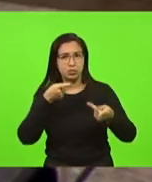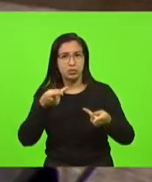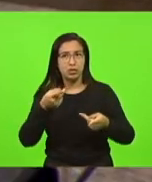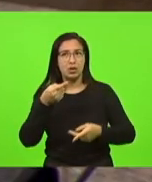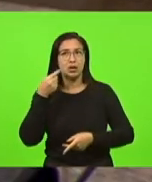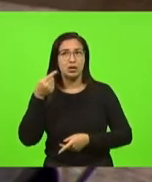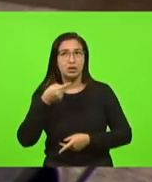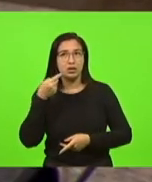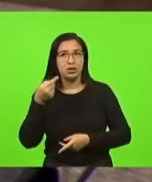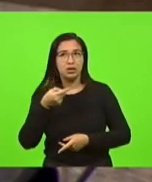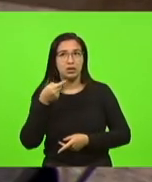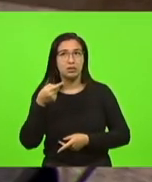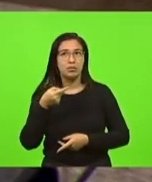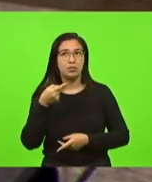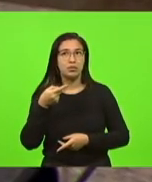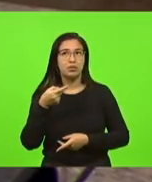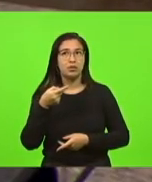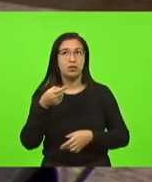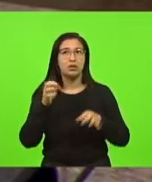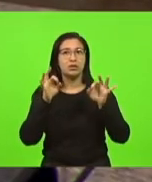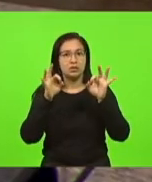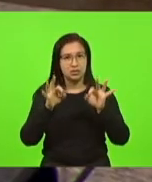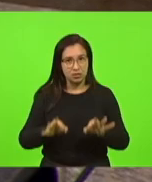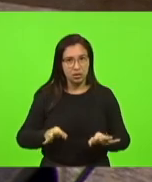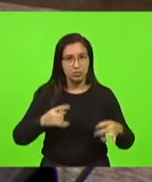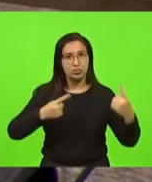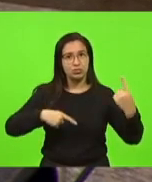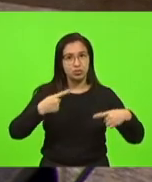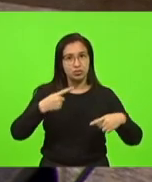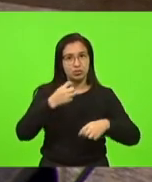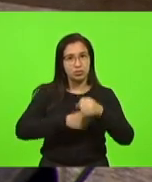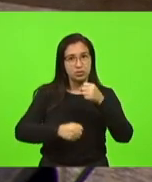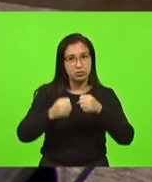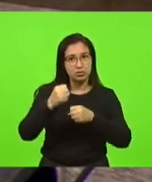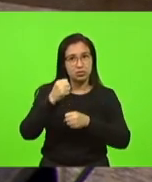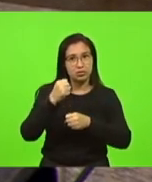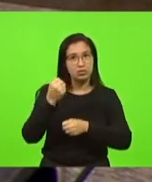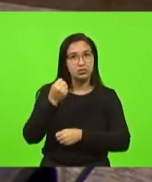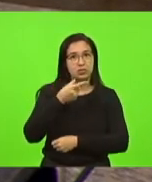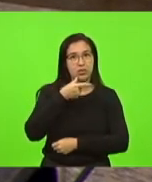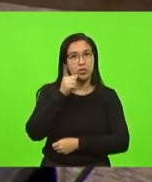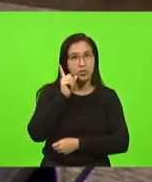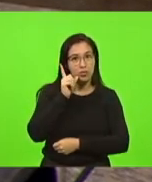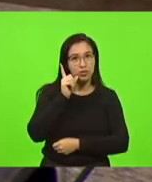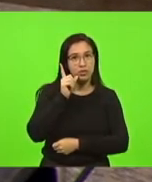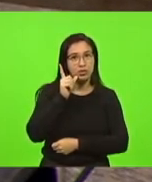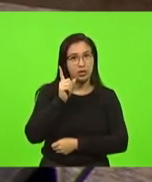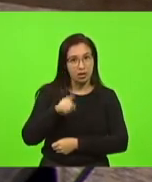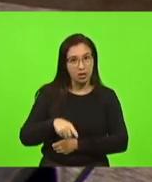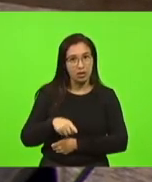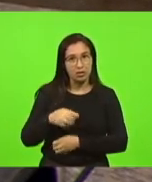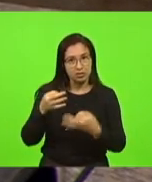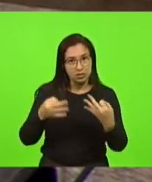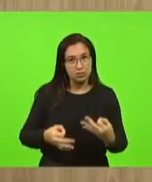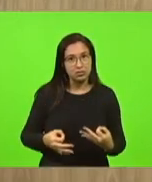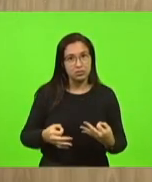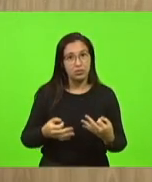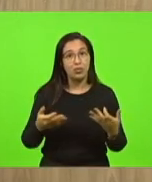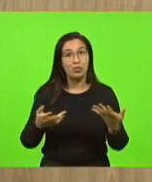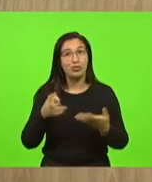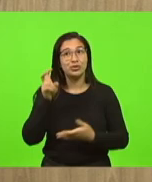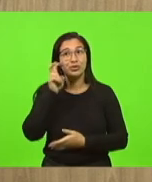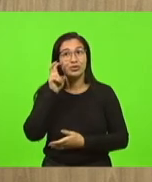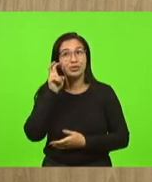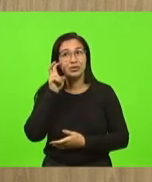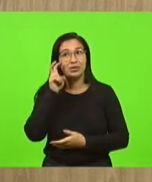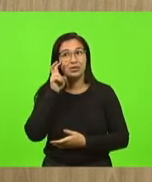Luciane Carminati tinha razão na discussão ontem na sessão conjunta das comissões, é isso que eu entendi? Deputado Júlio Garcia, hoje é quinta-feira, o dia de dar uma